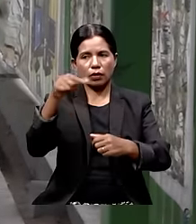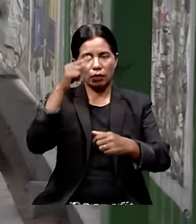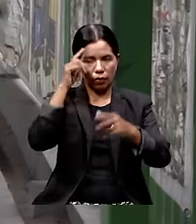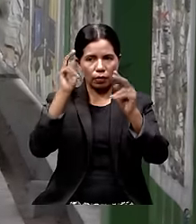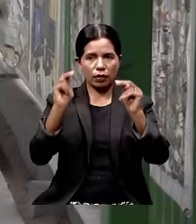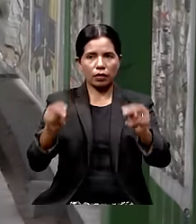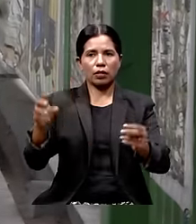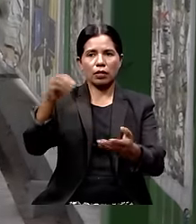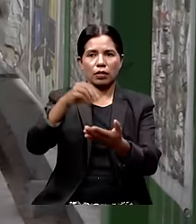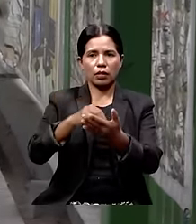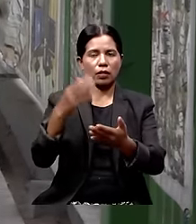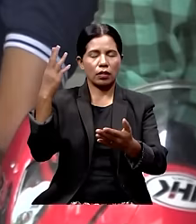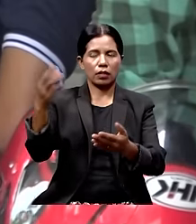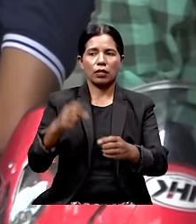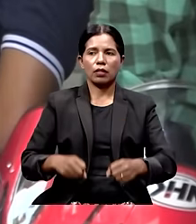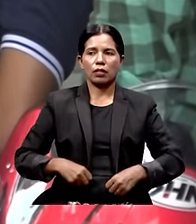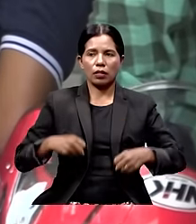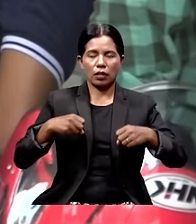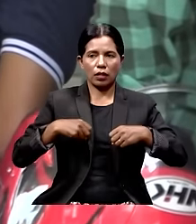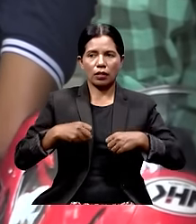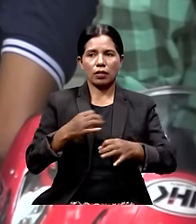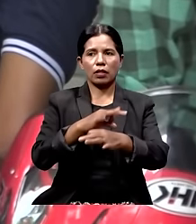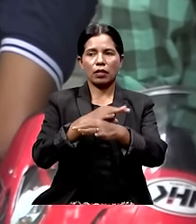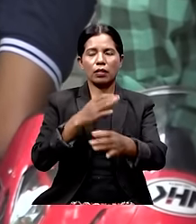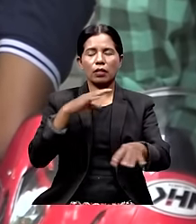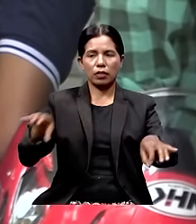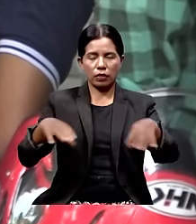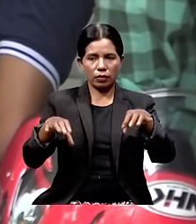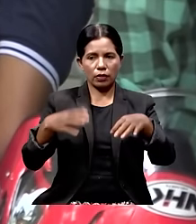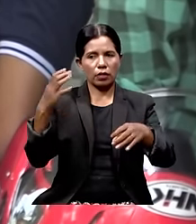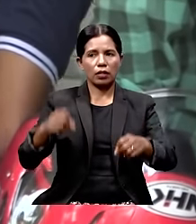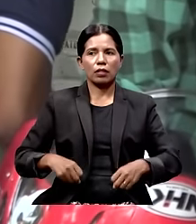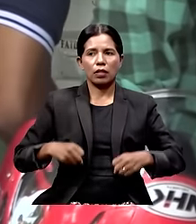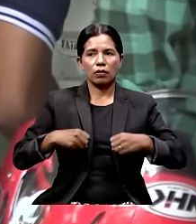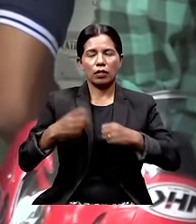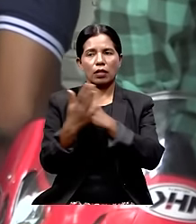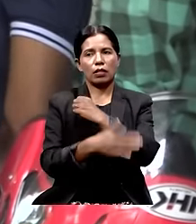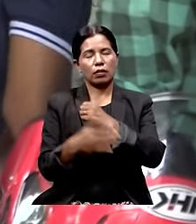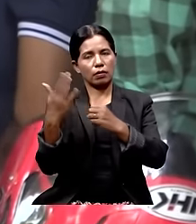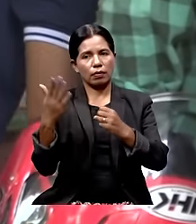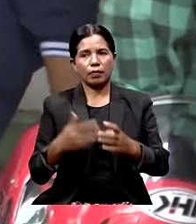precisa investe iha setor saúde odi hadia qualidade serviço saúde herailara